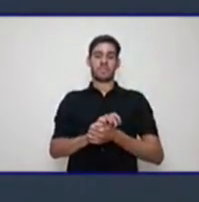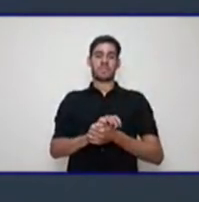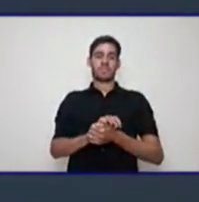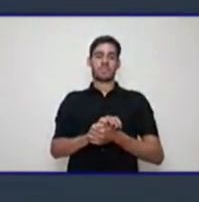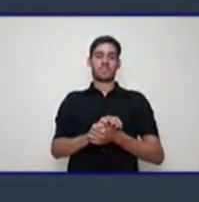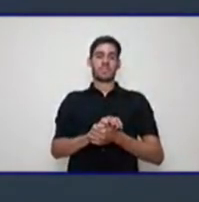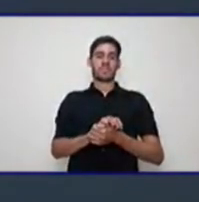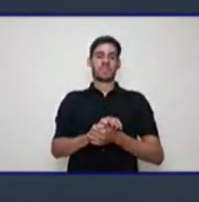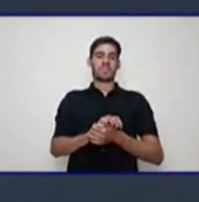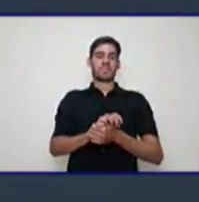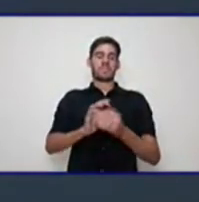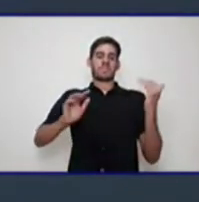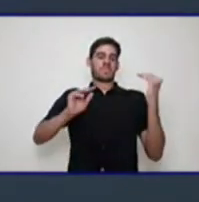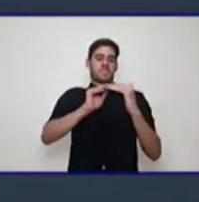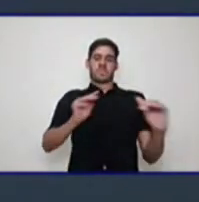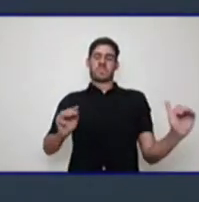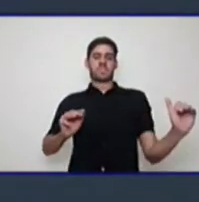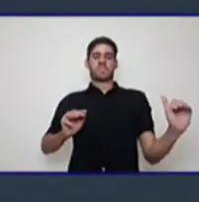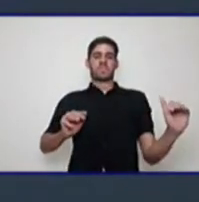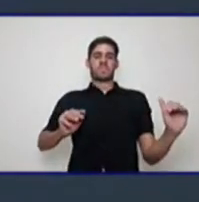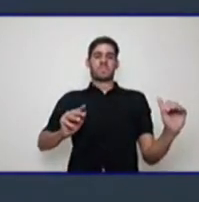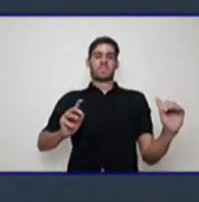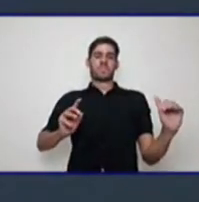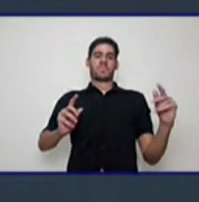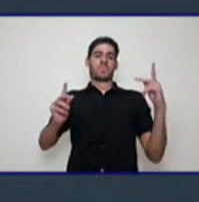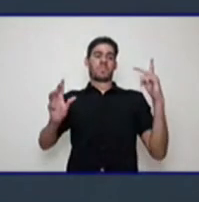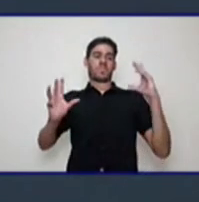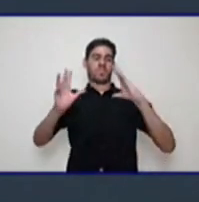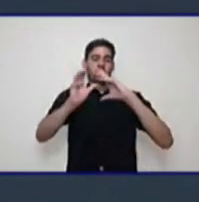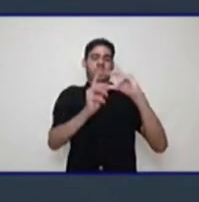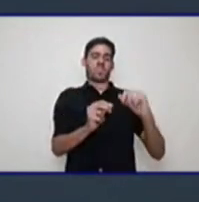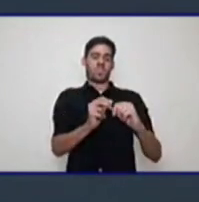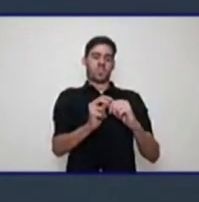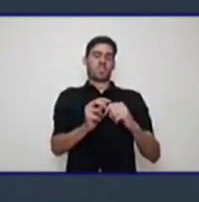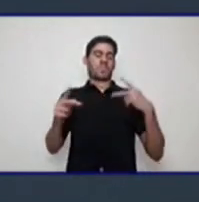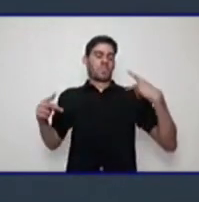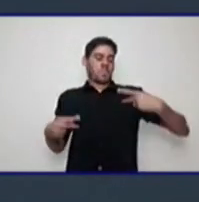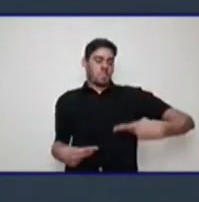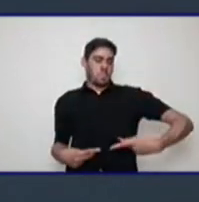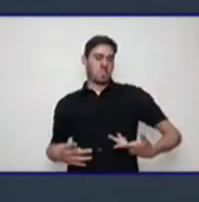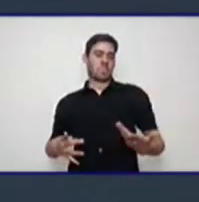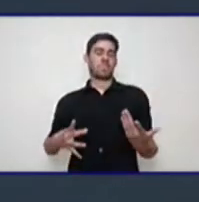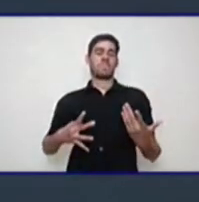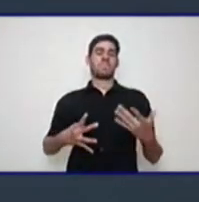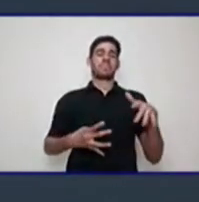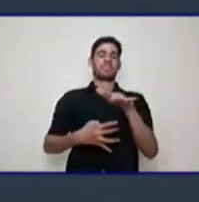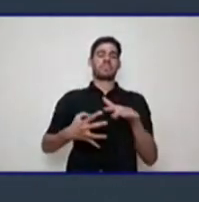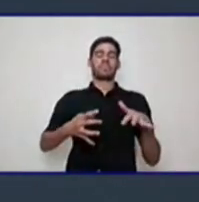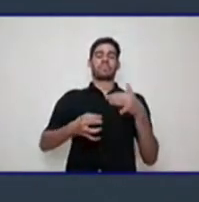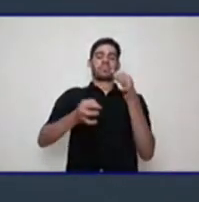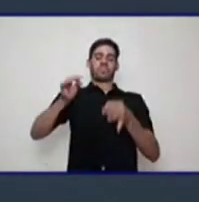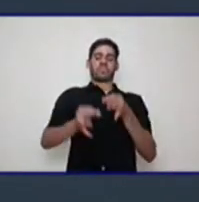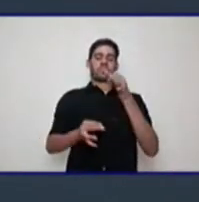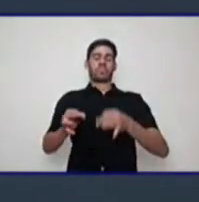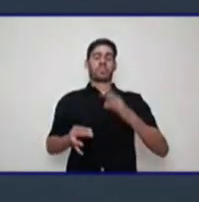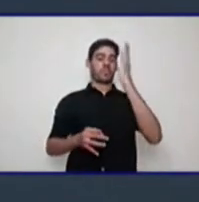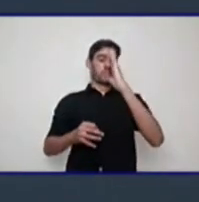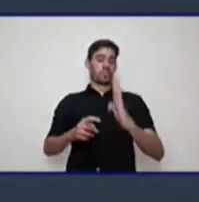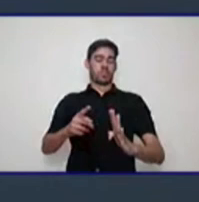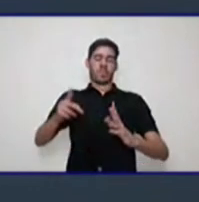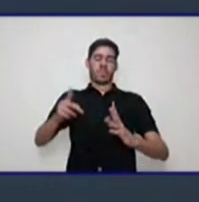absolutamente incompatível com a integralidade e integridade do ordenamento jurídico brasileiro, o discurso